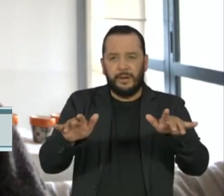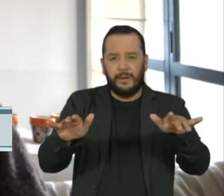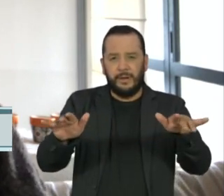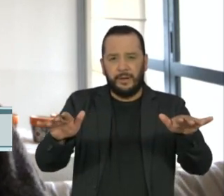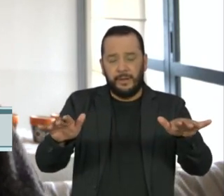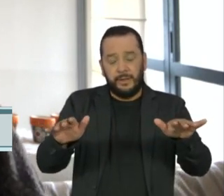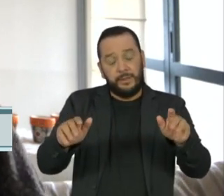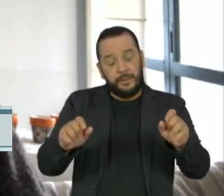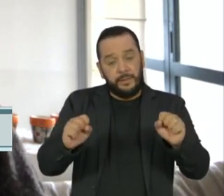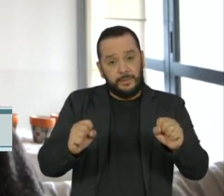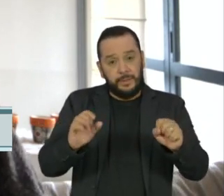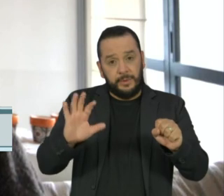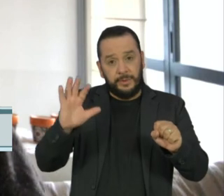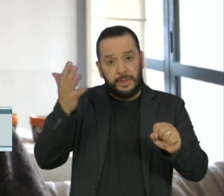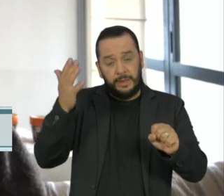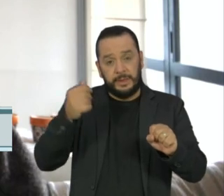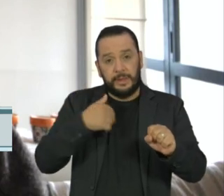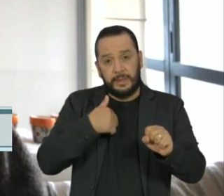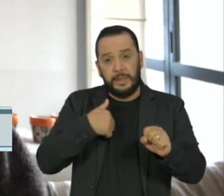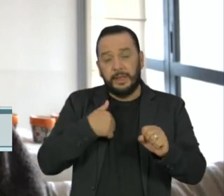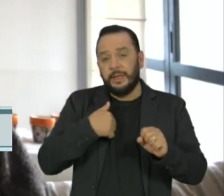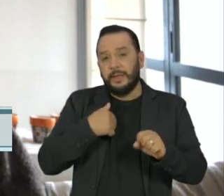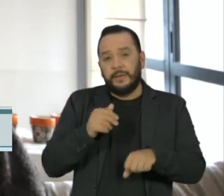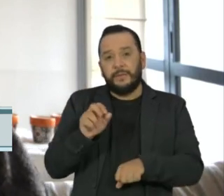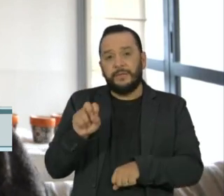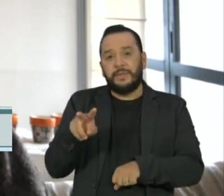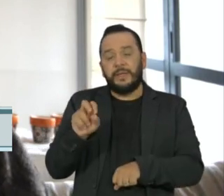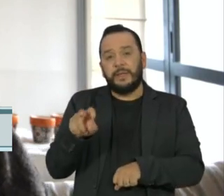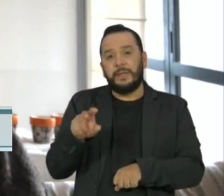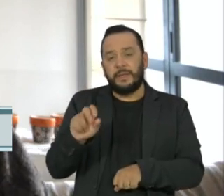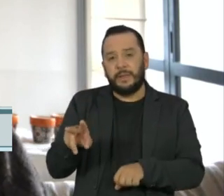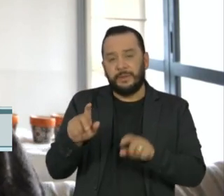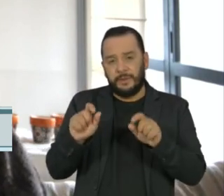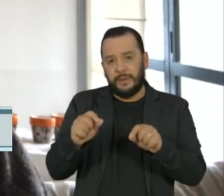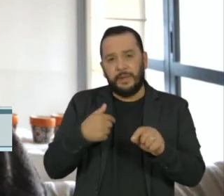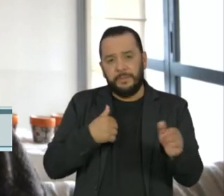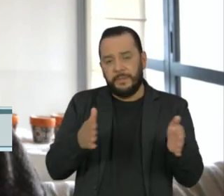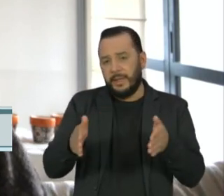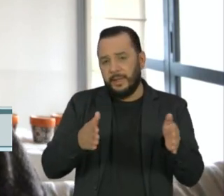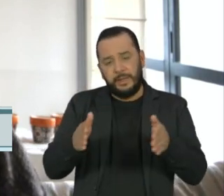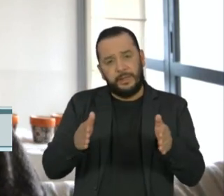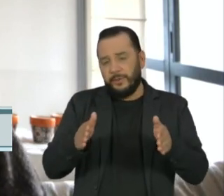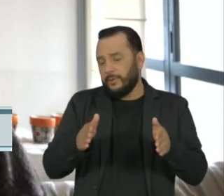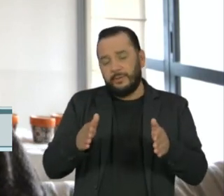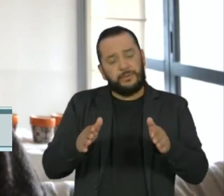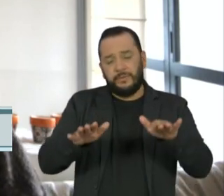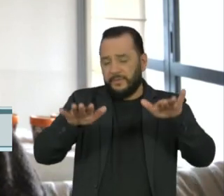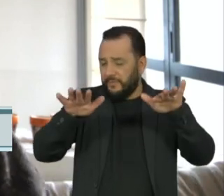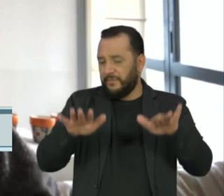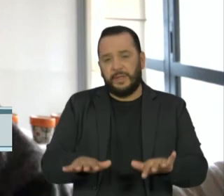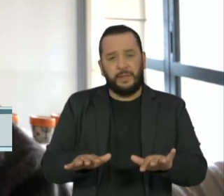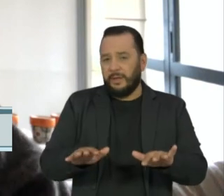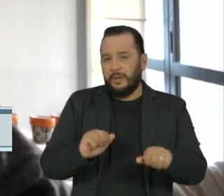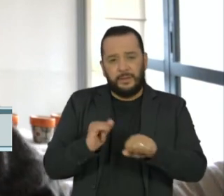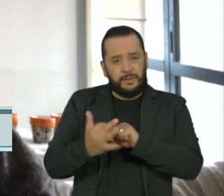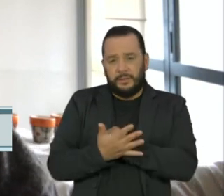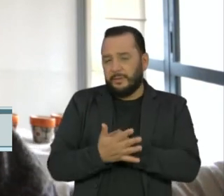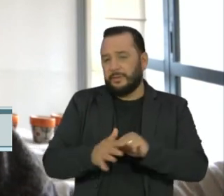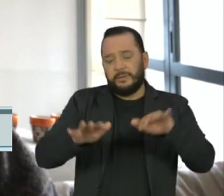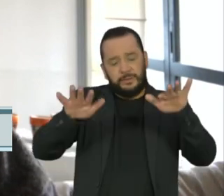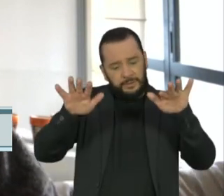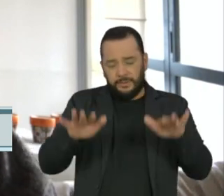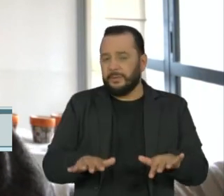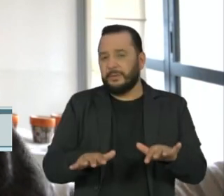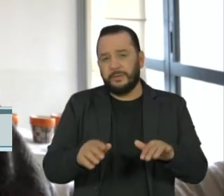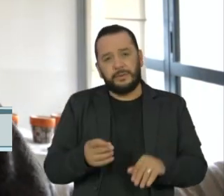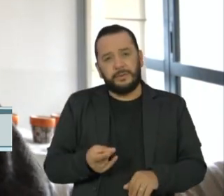possibilidade, por exemplo, deste vírus tornar-se endêmico, o que significaria isso? Ele veio para ficar e, apesar de